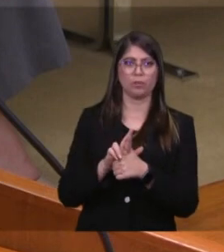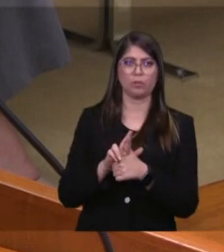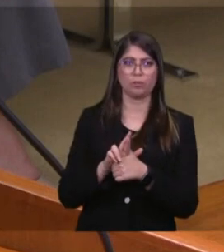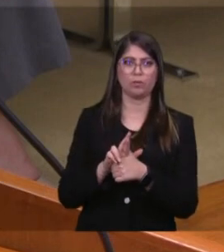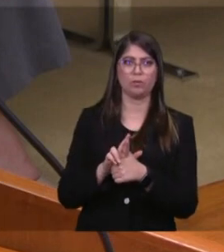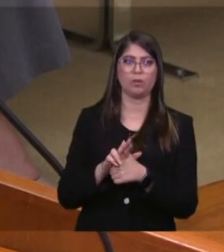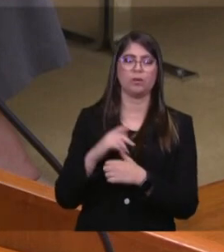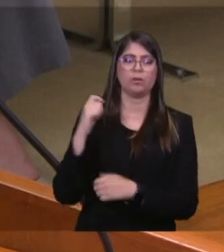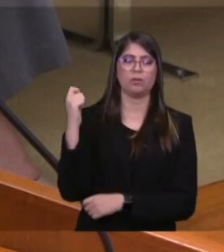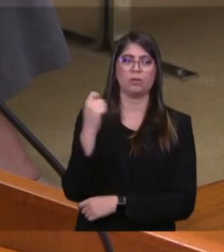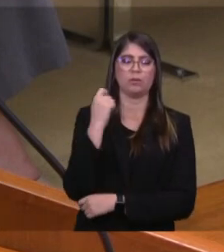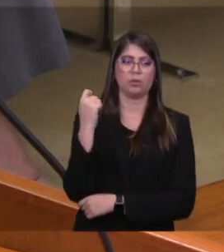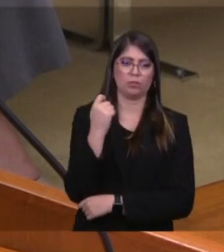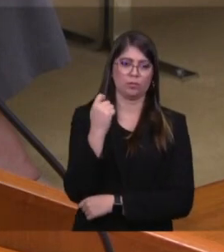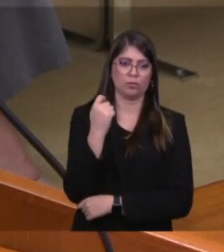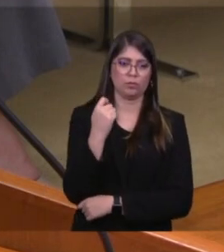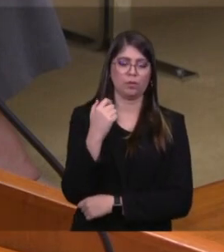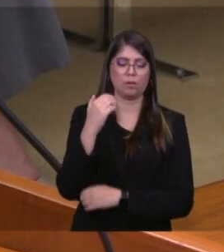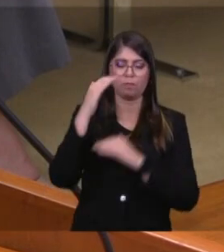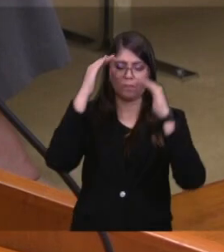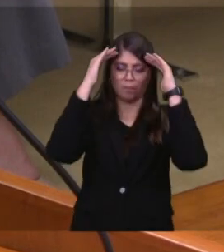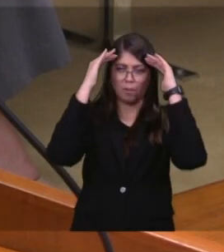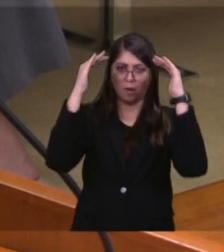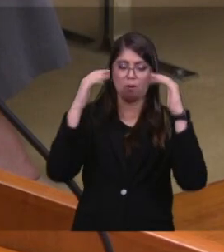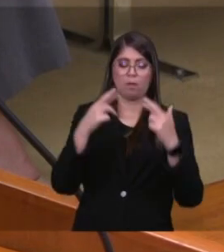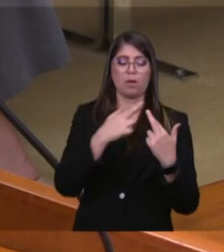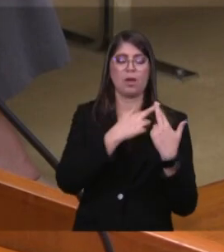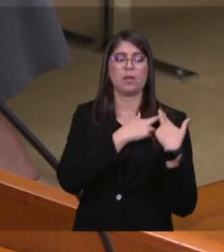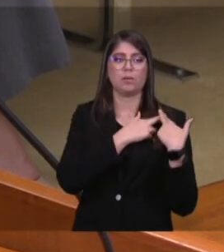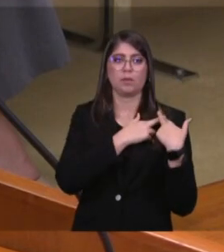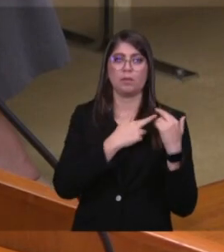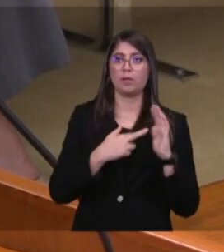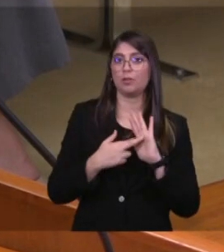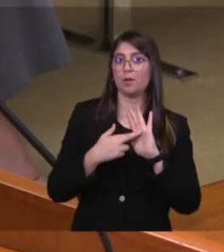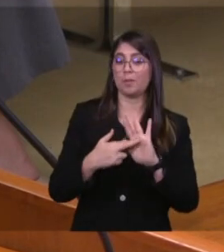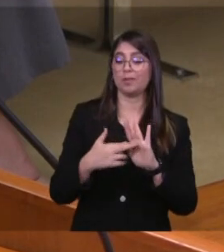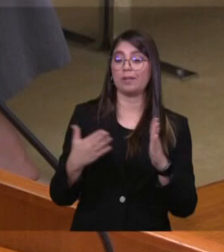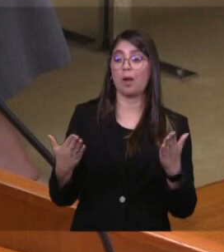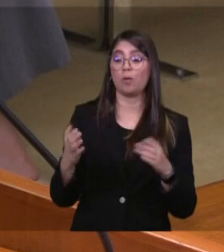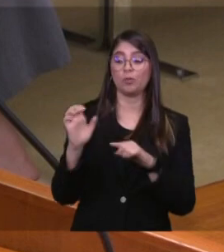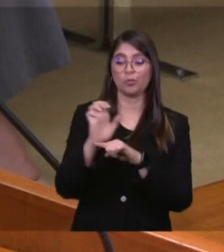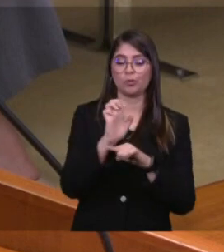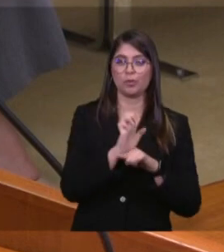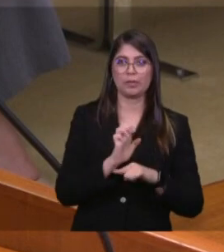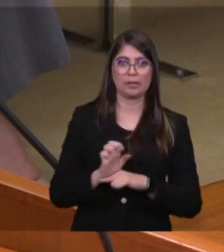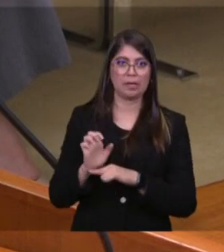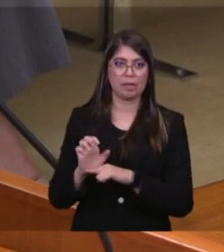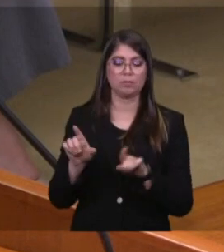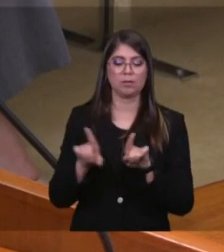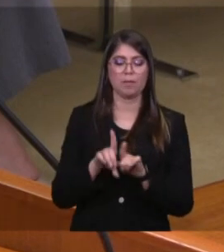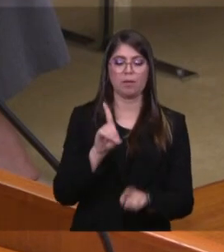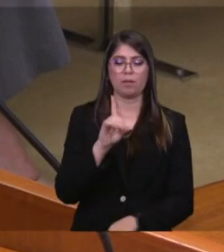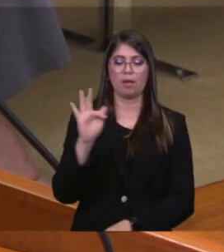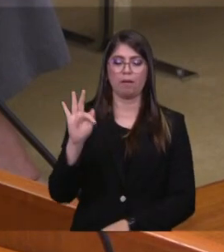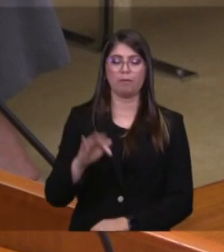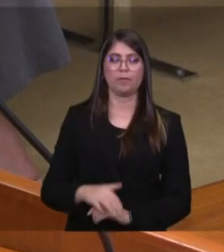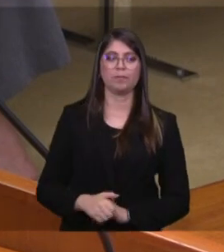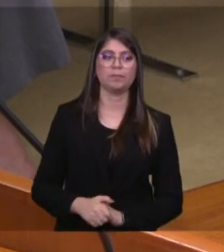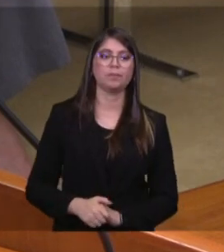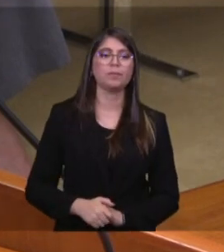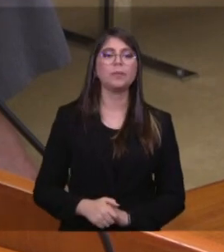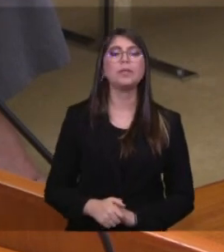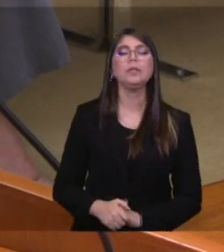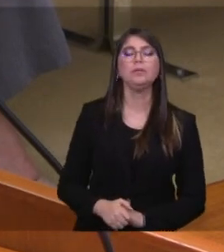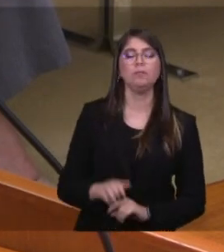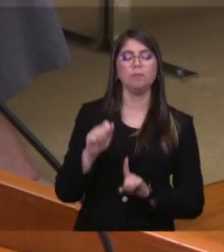Sul, tenho a honra e a responsabilidade de representar hoje os Estados da Federação e o Distrito Federal.